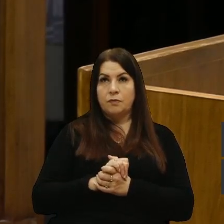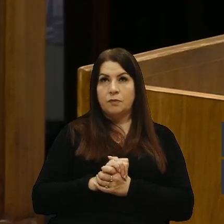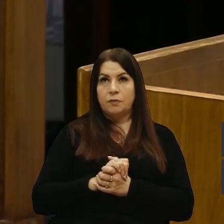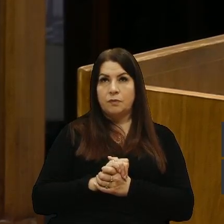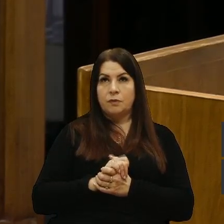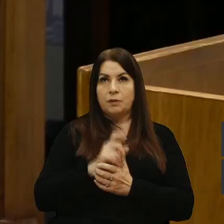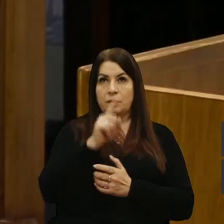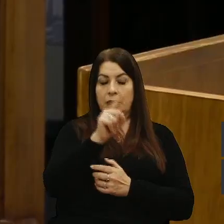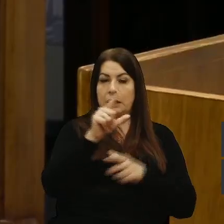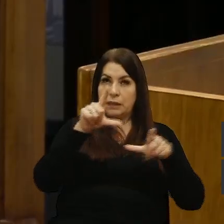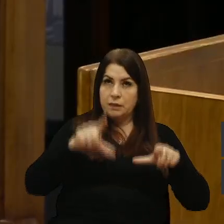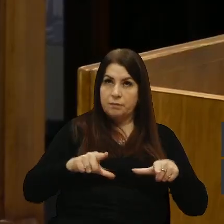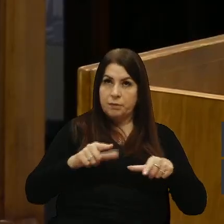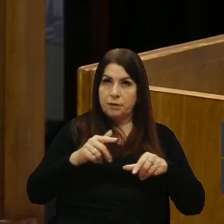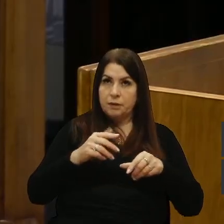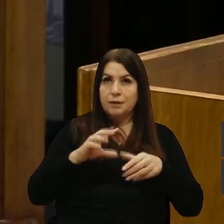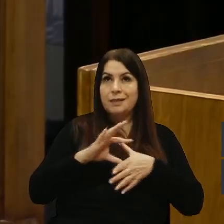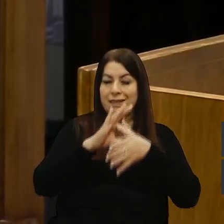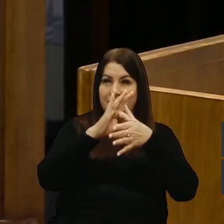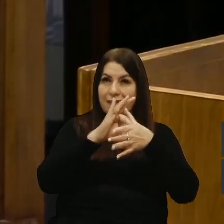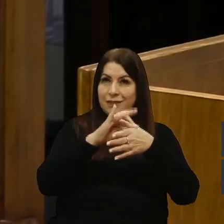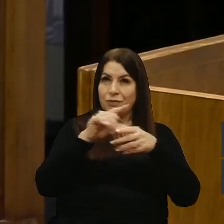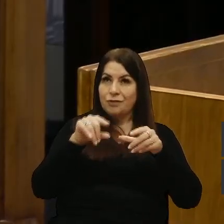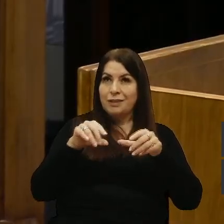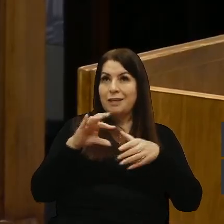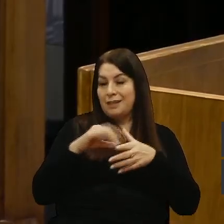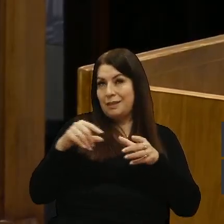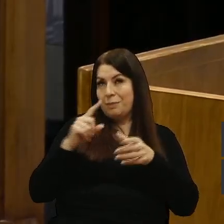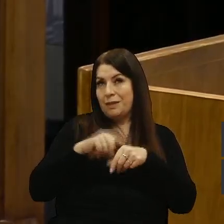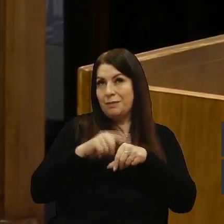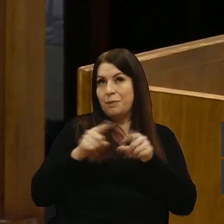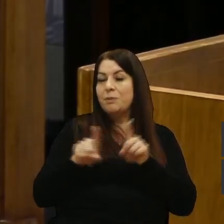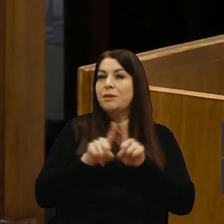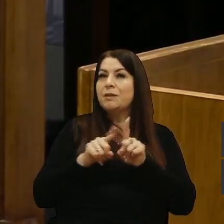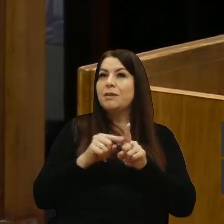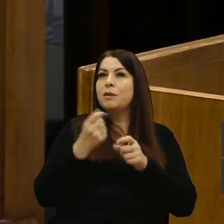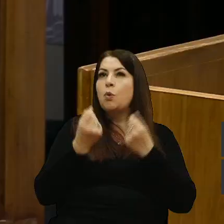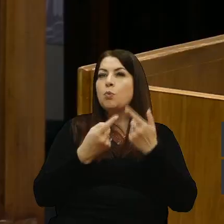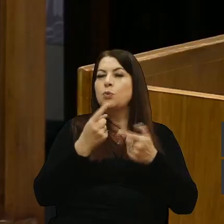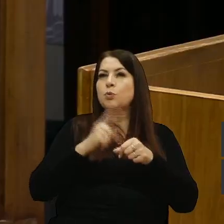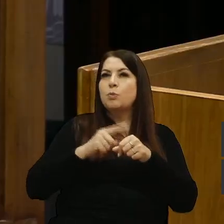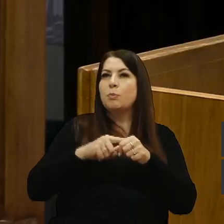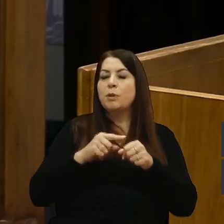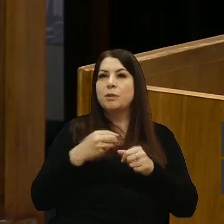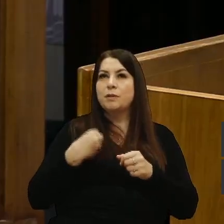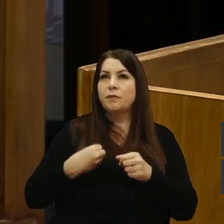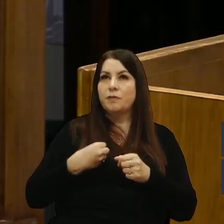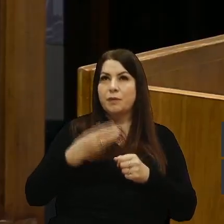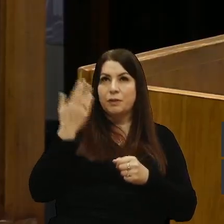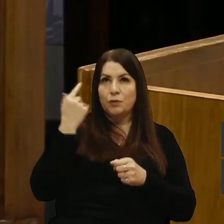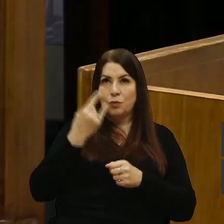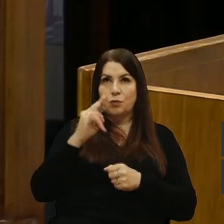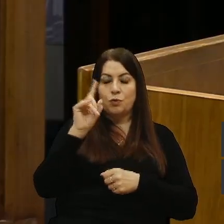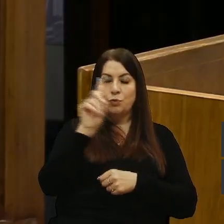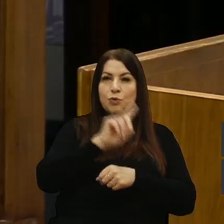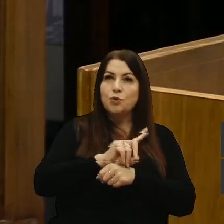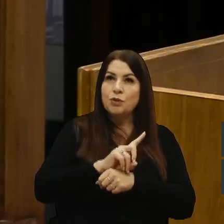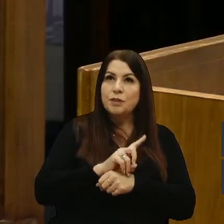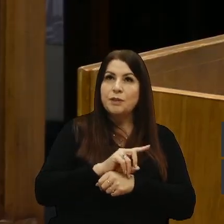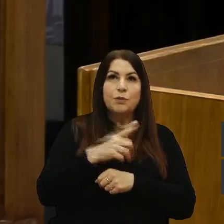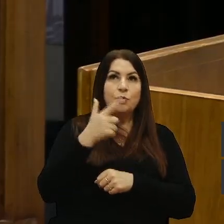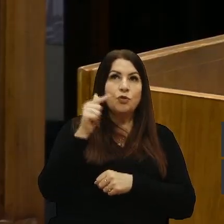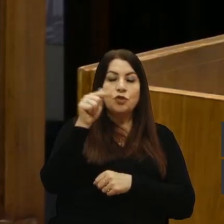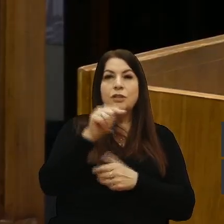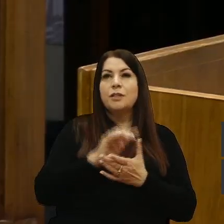Nesse espaço de declaração de líder, eu quero ocupar para fazer relatos de alguns momentos que a gente vivenciou nos últimos dias e que eu não tinha